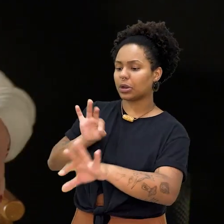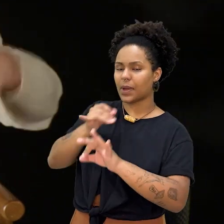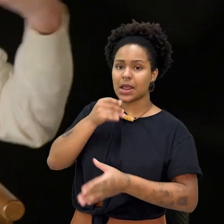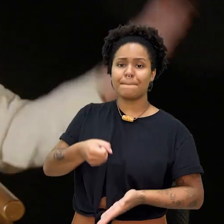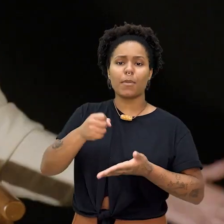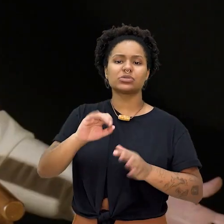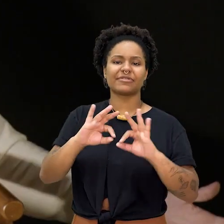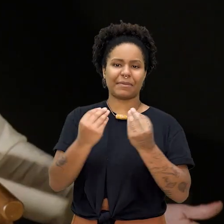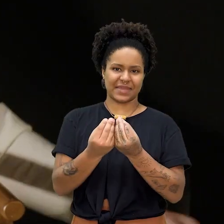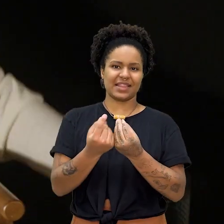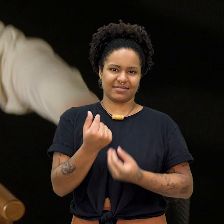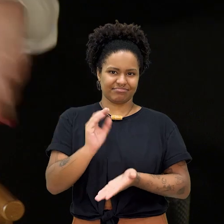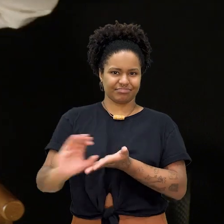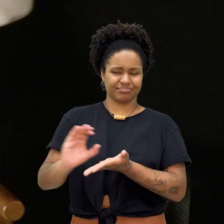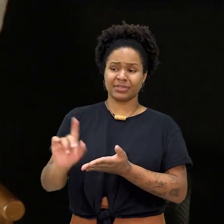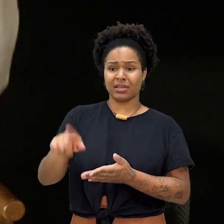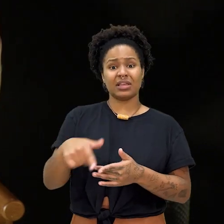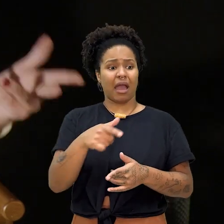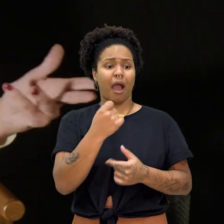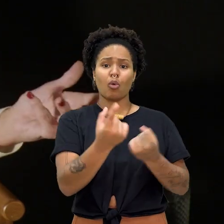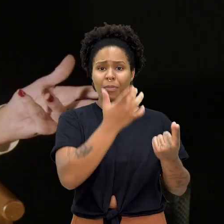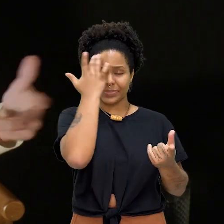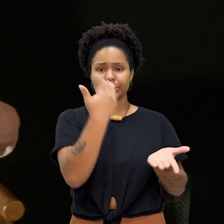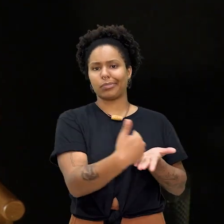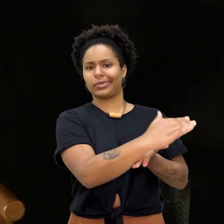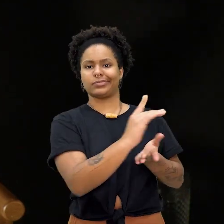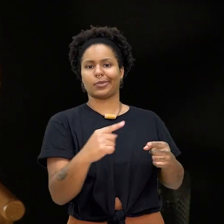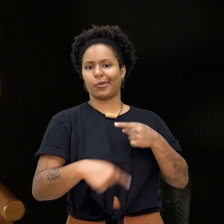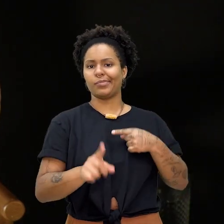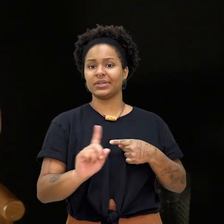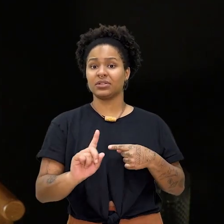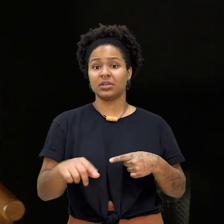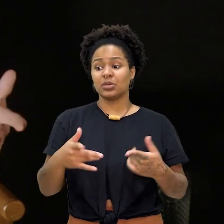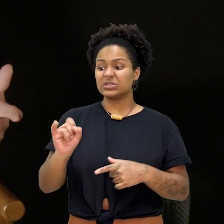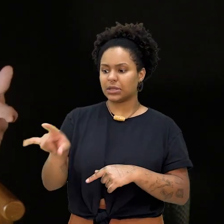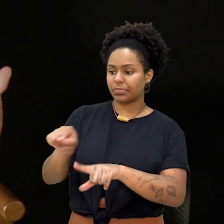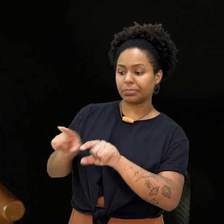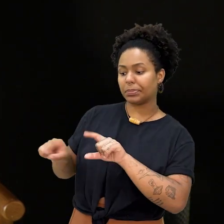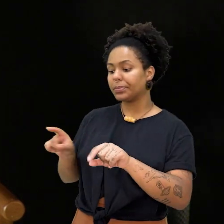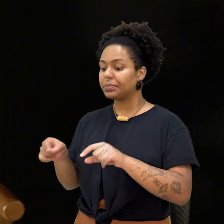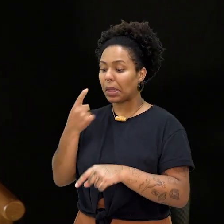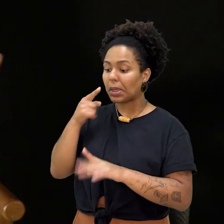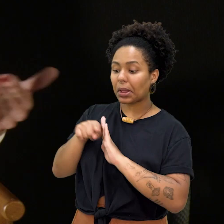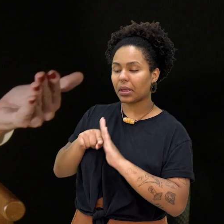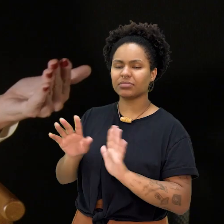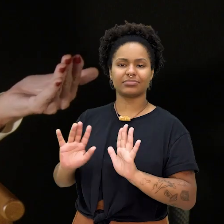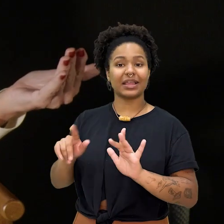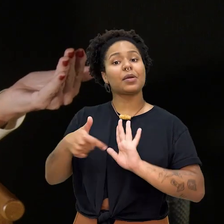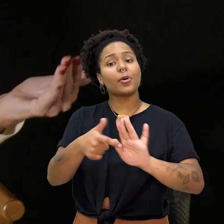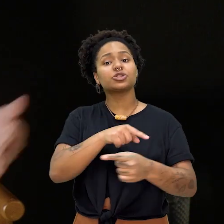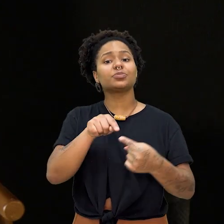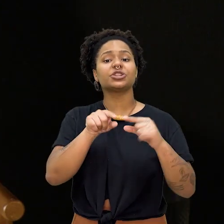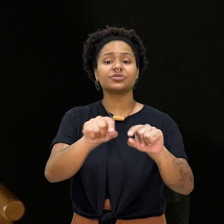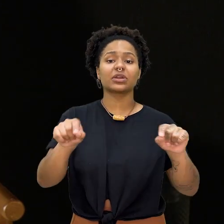do Bolsa Família deixa a gente de fora. Tudo que tenha critério, então, aí o objetivo que mostra é uma experiência que